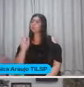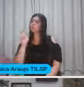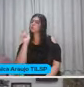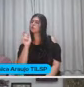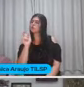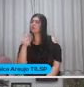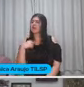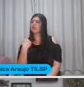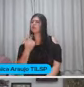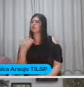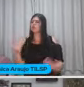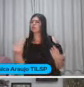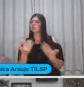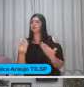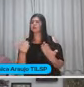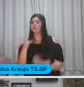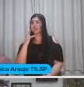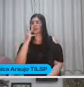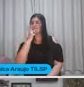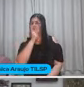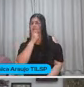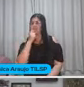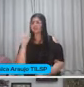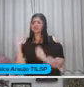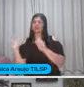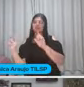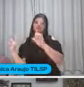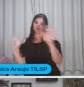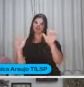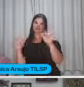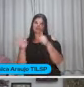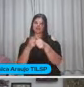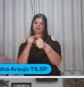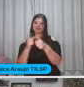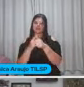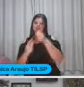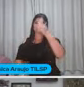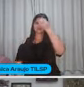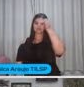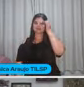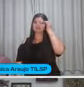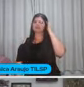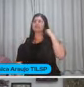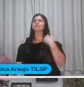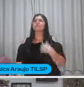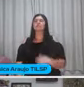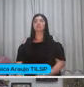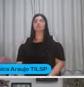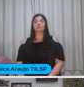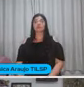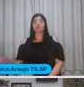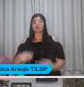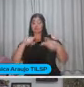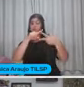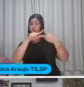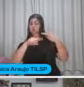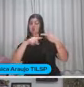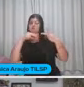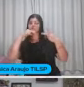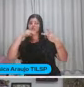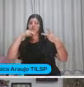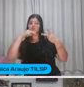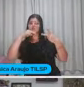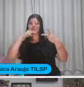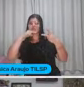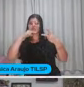Para a gente hoje Olha que linda A capa do slide Ai Olha São dois netinhos Eu ia falar Além